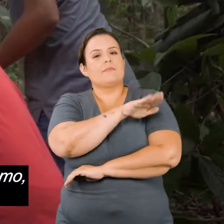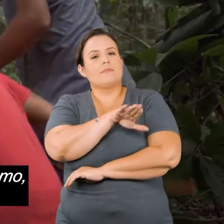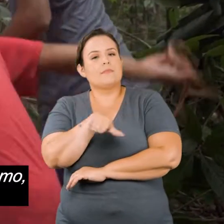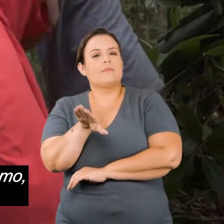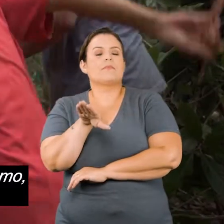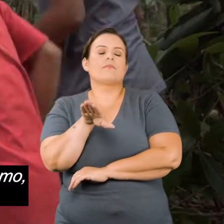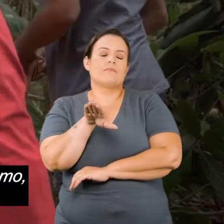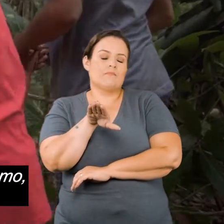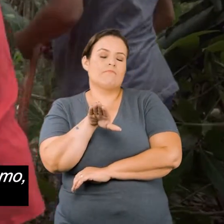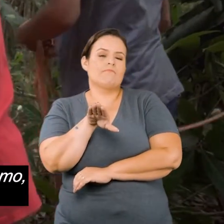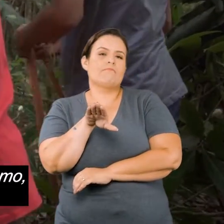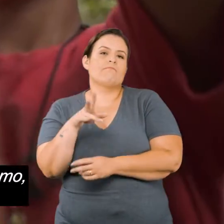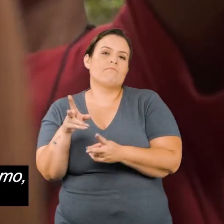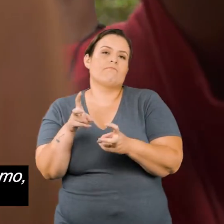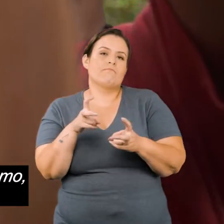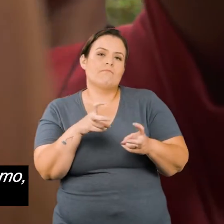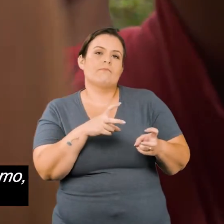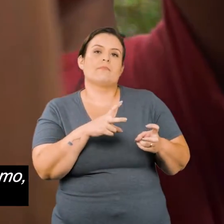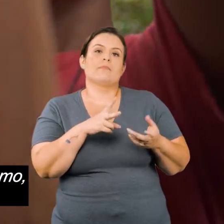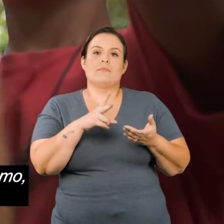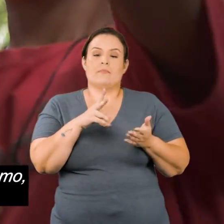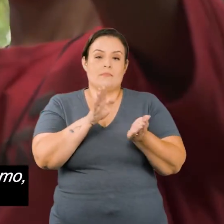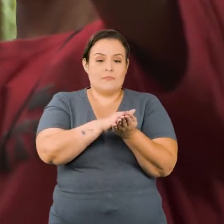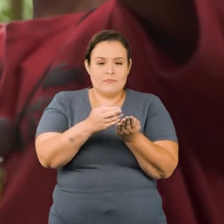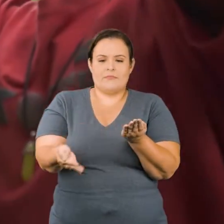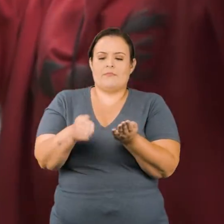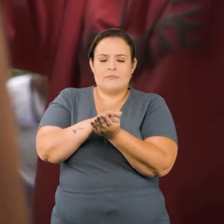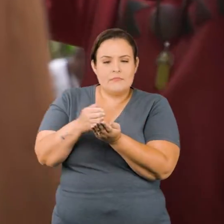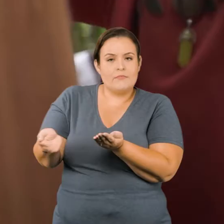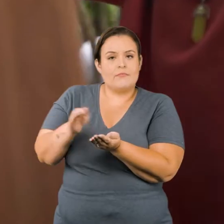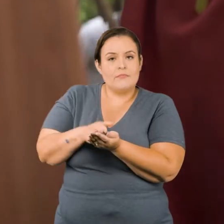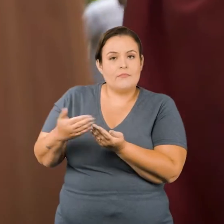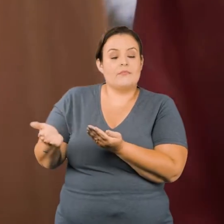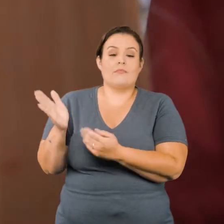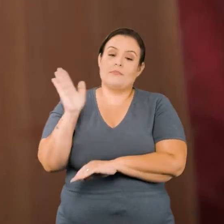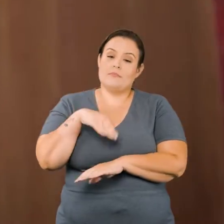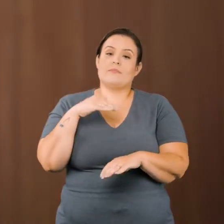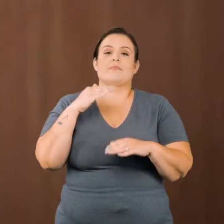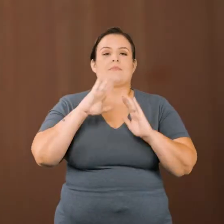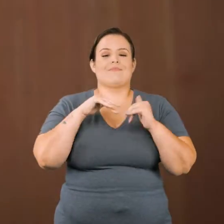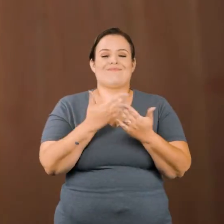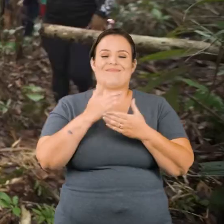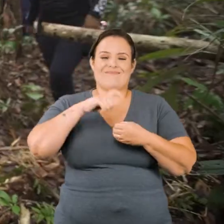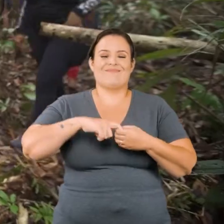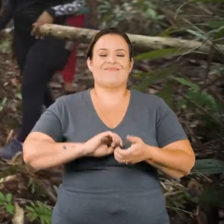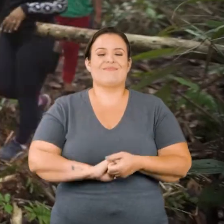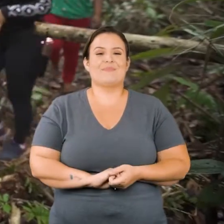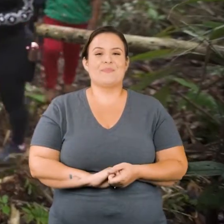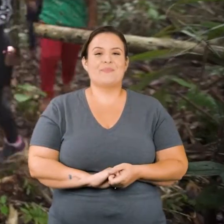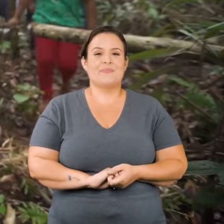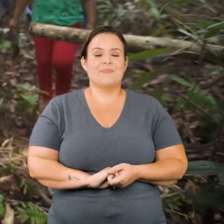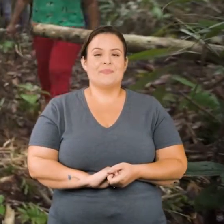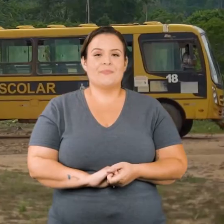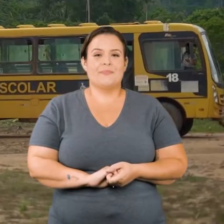Os alunos foram pegando mesmo e retirando e tiraram várias lascas e viemos de volta para a escola.